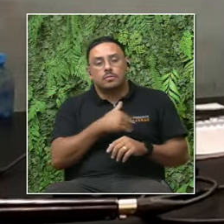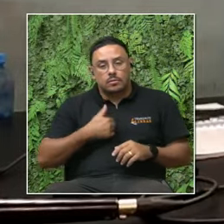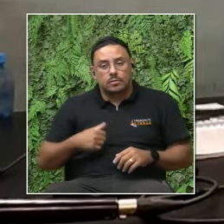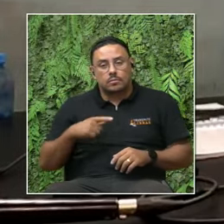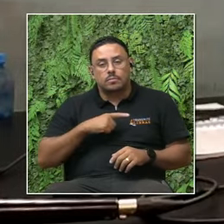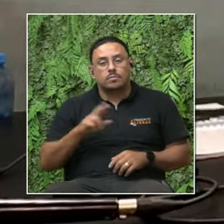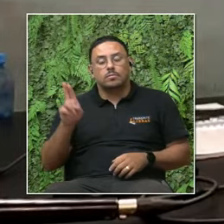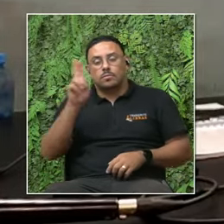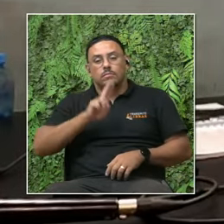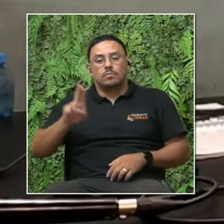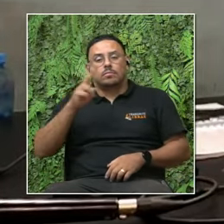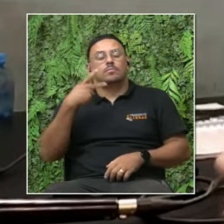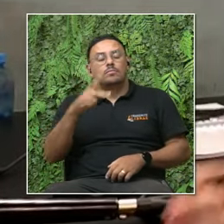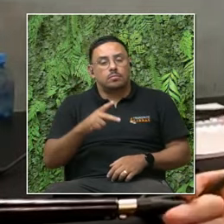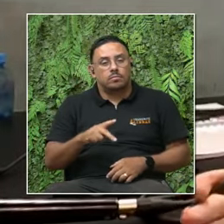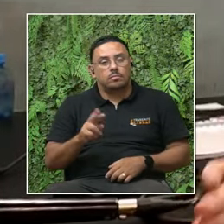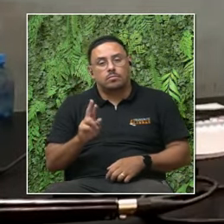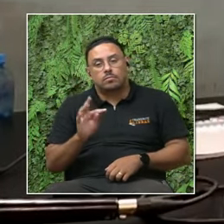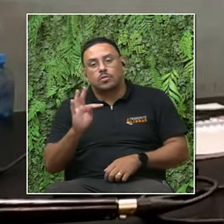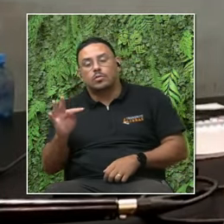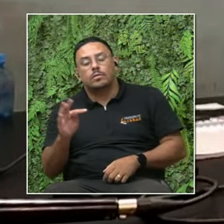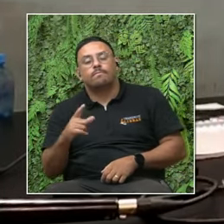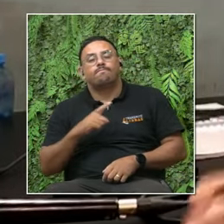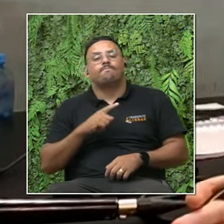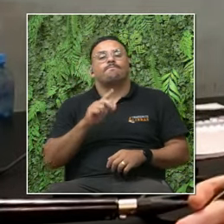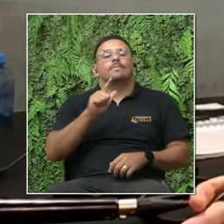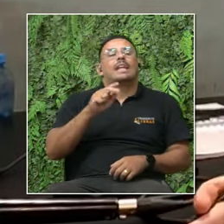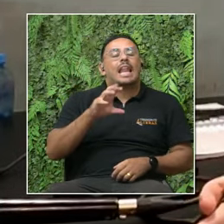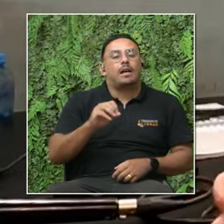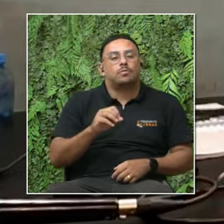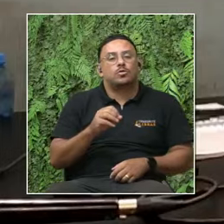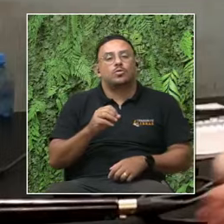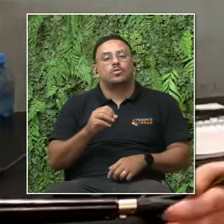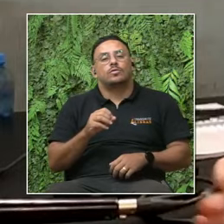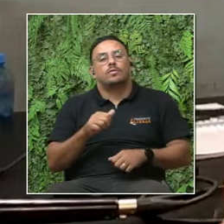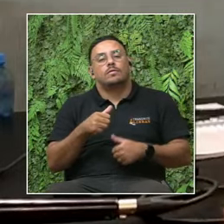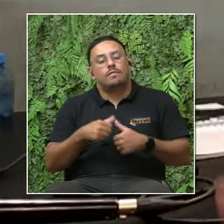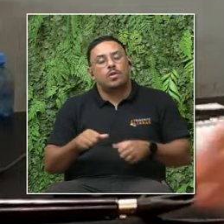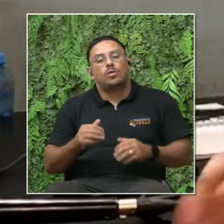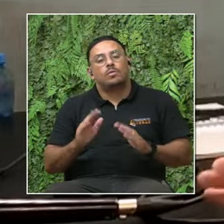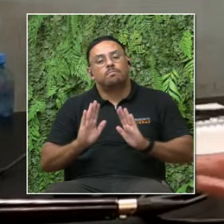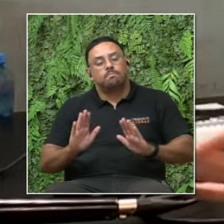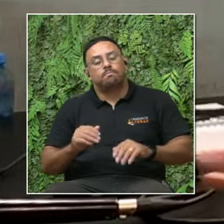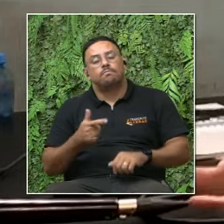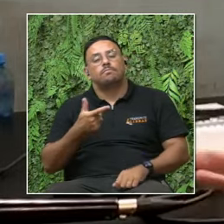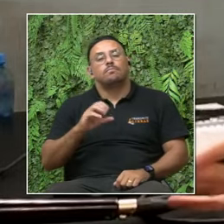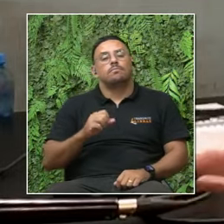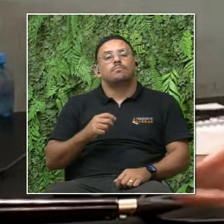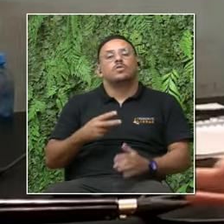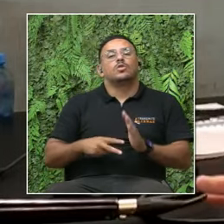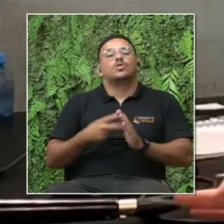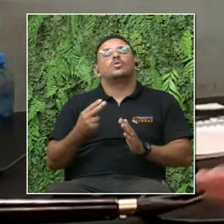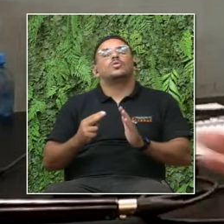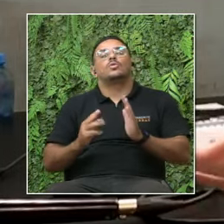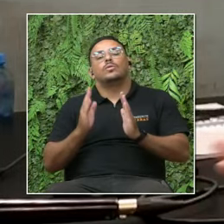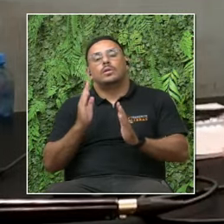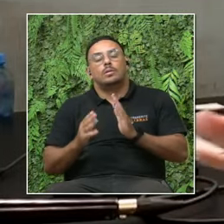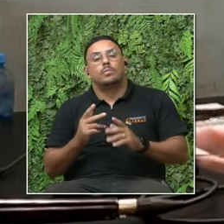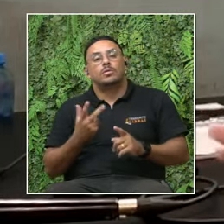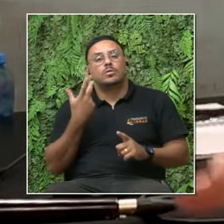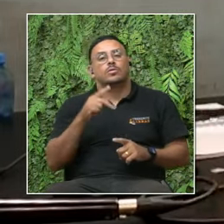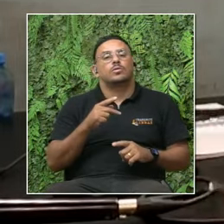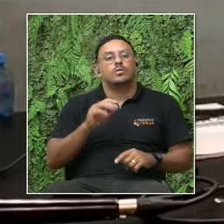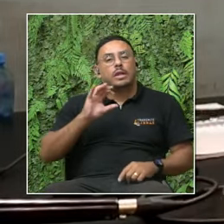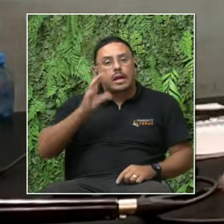usado a maioria dos seus titulares poupou ali Lemos e zaro quase todo mundo jogou no segundo tempo começou a poupar mais jogadores já já tava